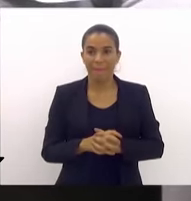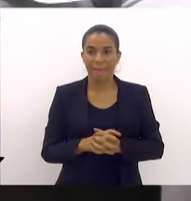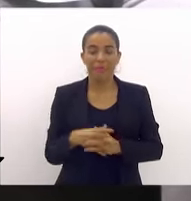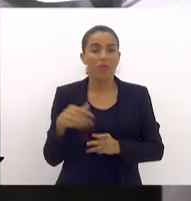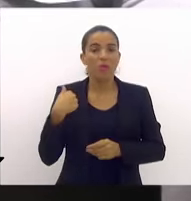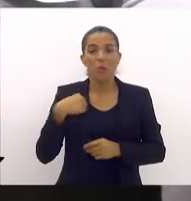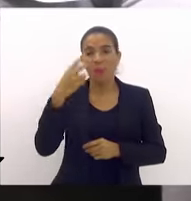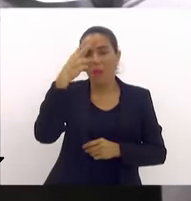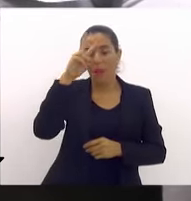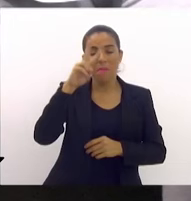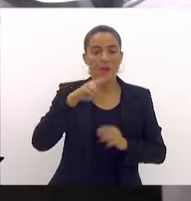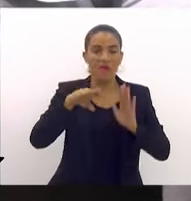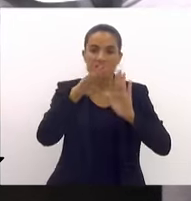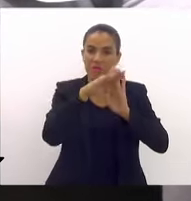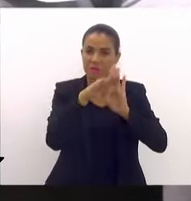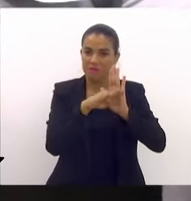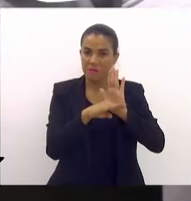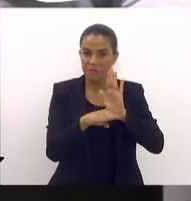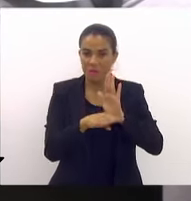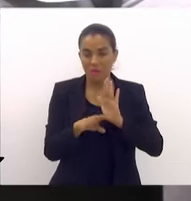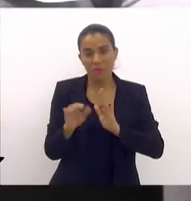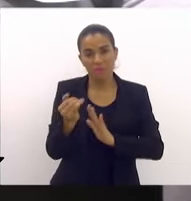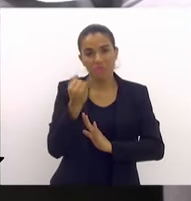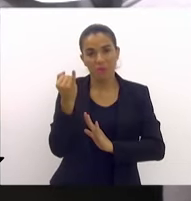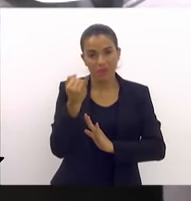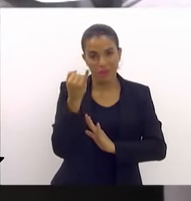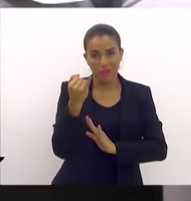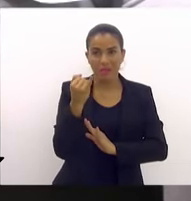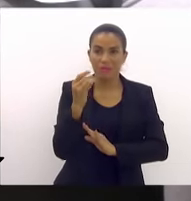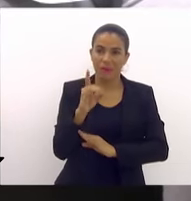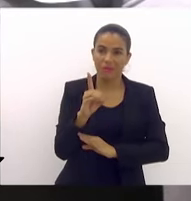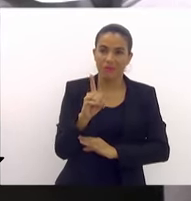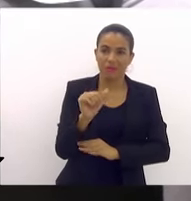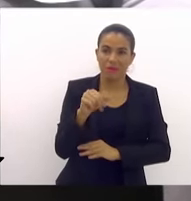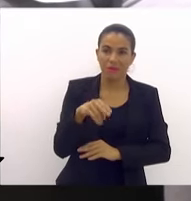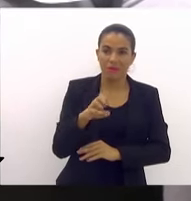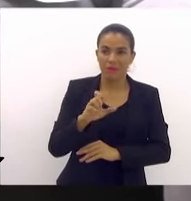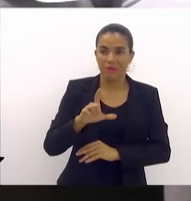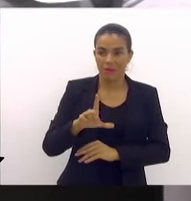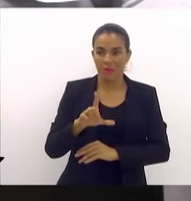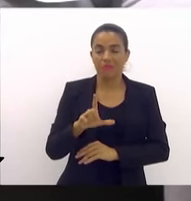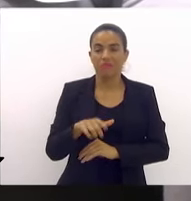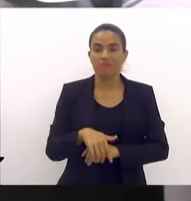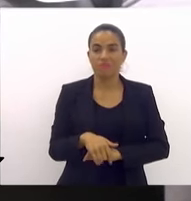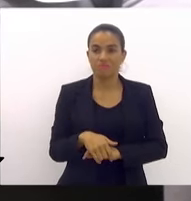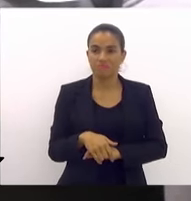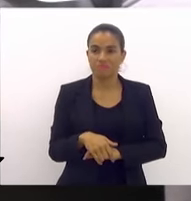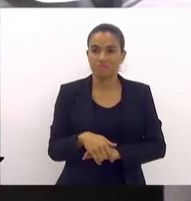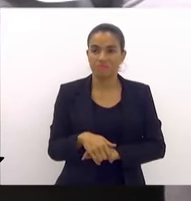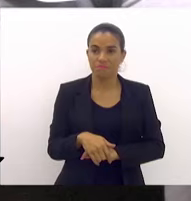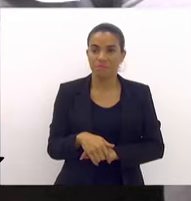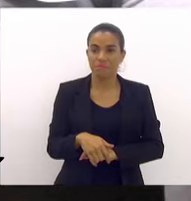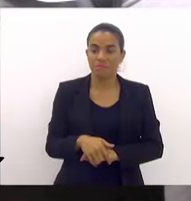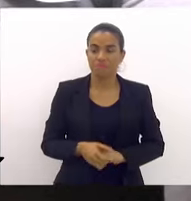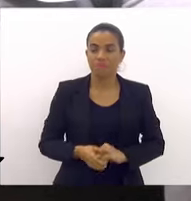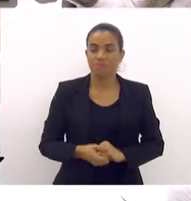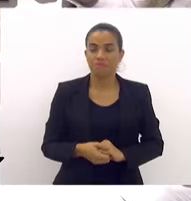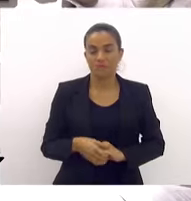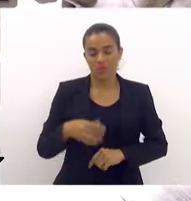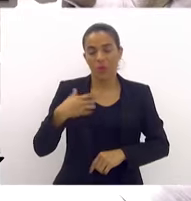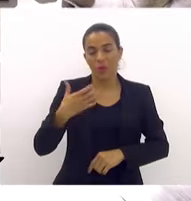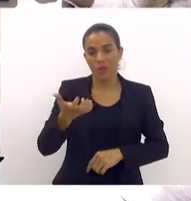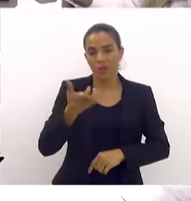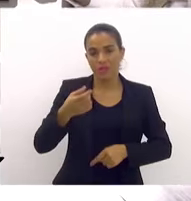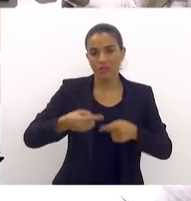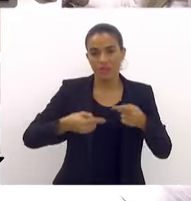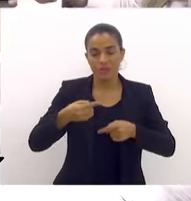projeto estava na pauta, é uma iniciativa importante do deputado Delaroli, só não sei se tem esse projeto anterior. Para discutir também,